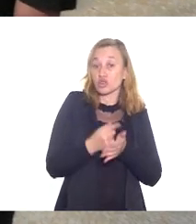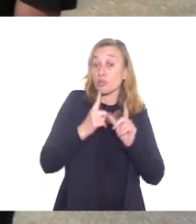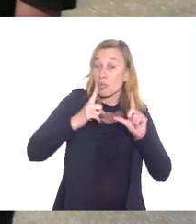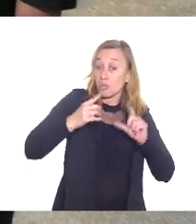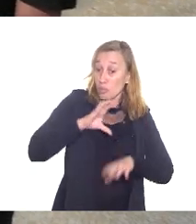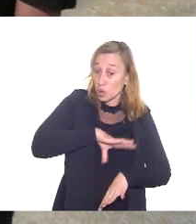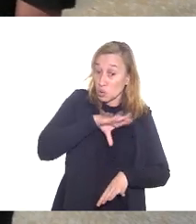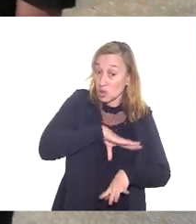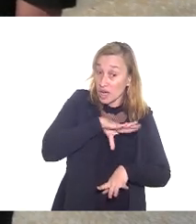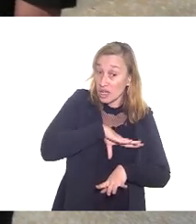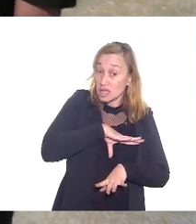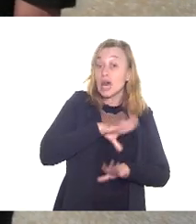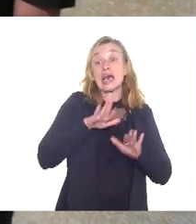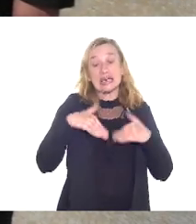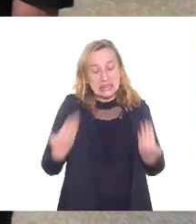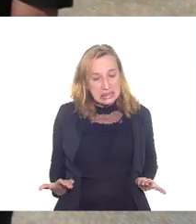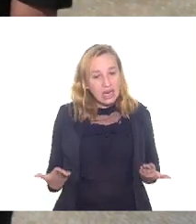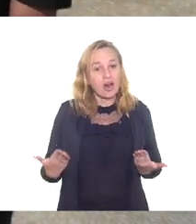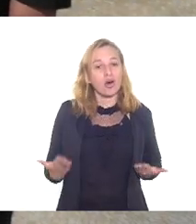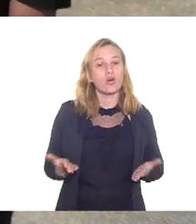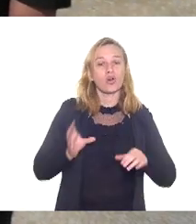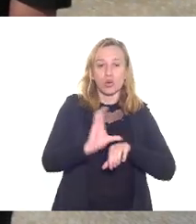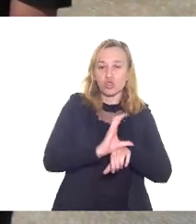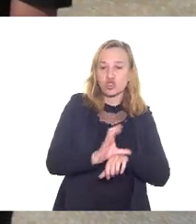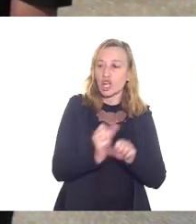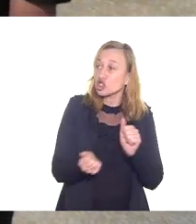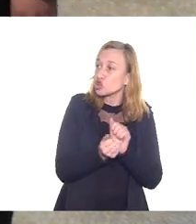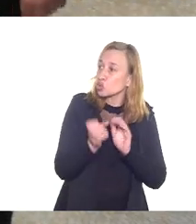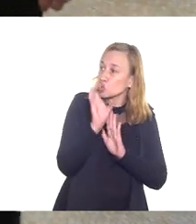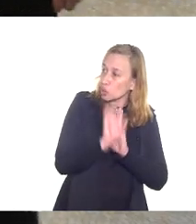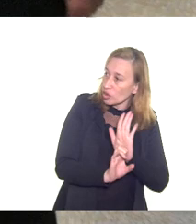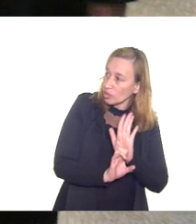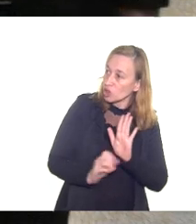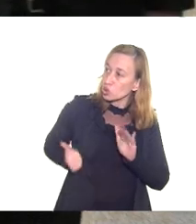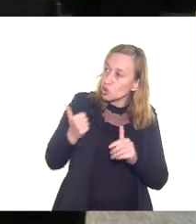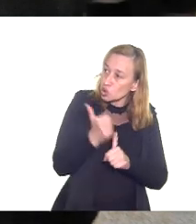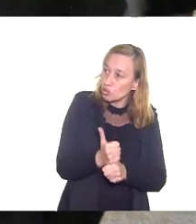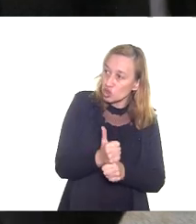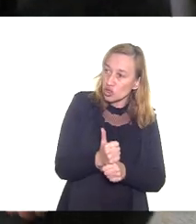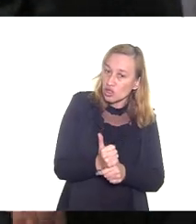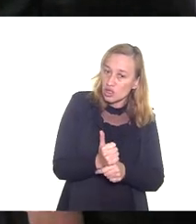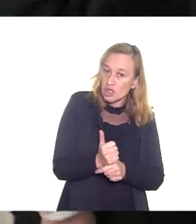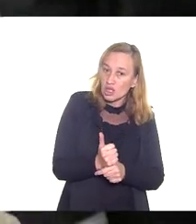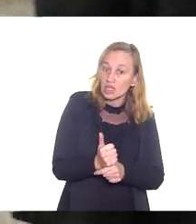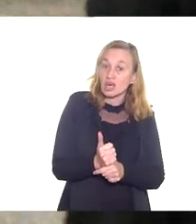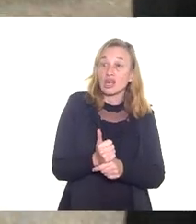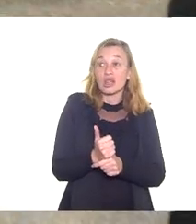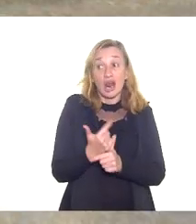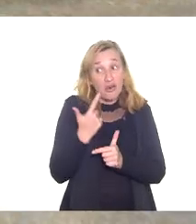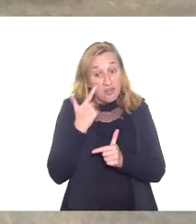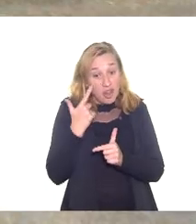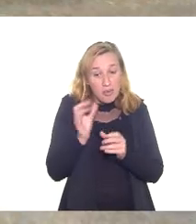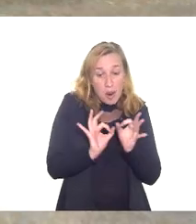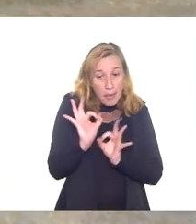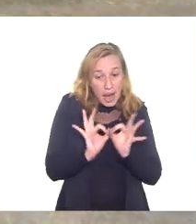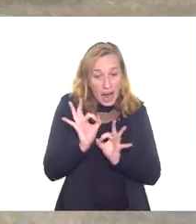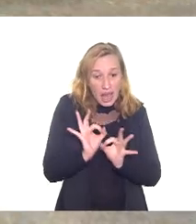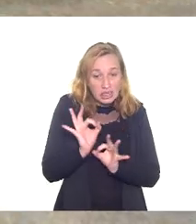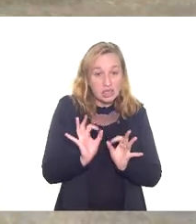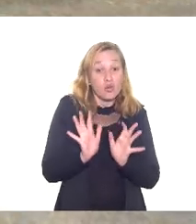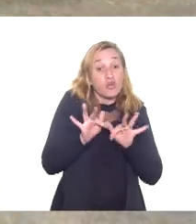Então, o parecer é constitucionalidade com emendas e o substitutivo será ainda desenhado. Então,